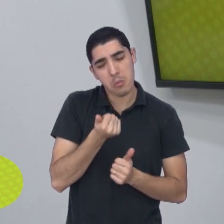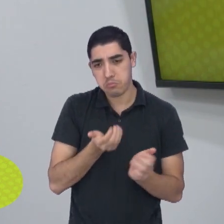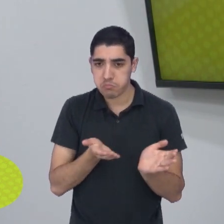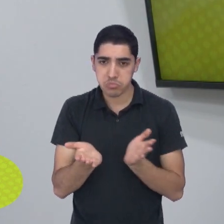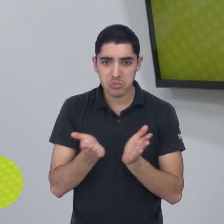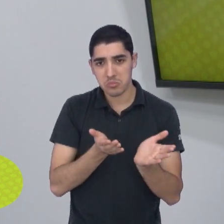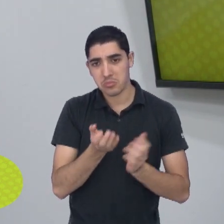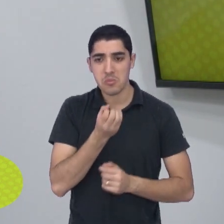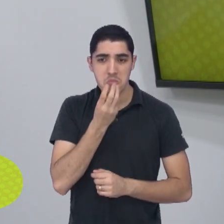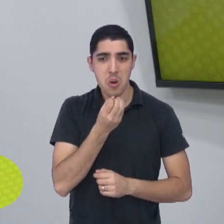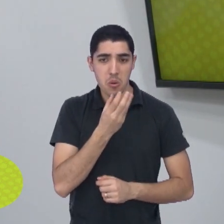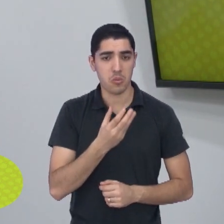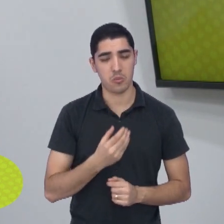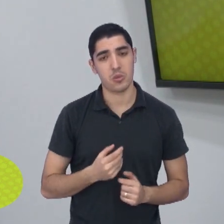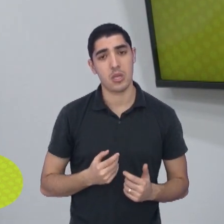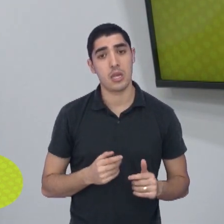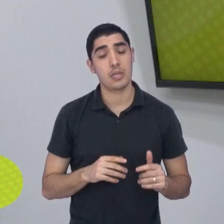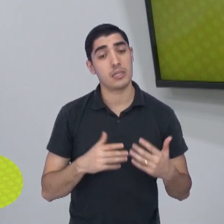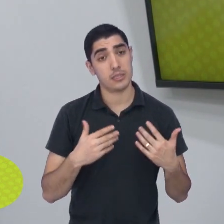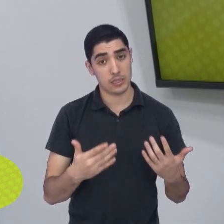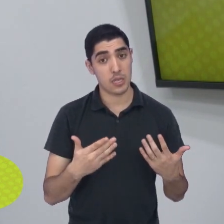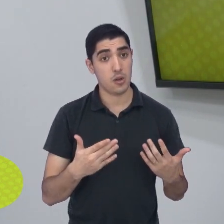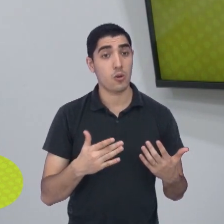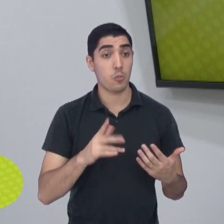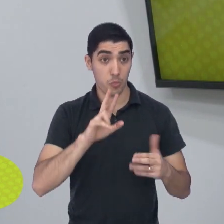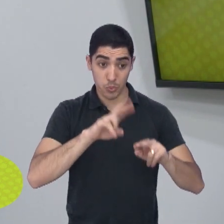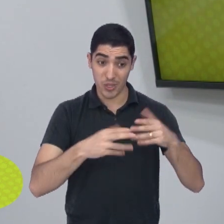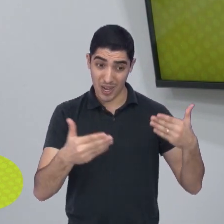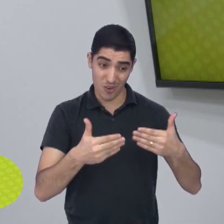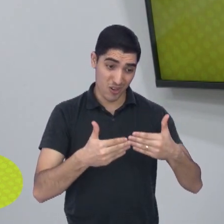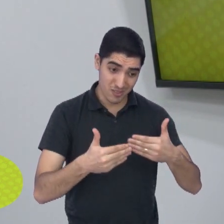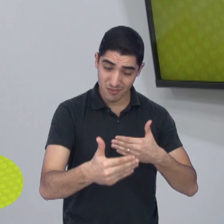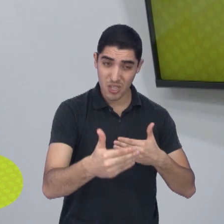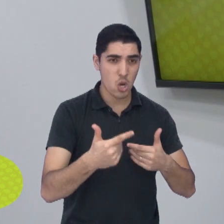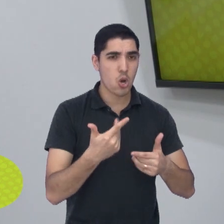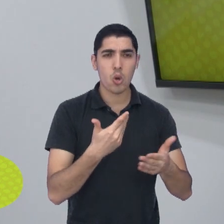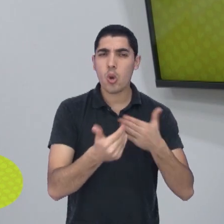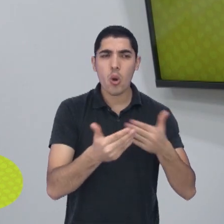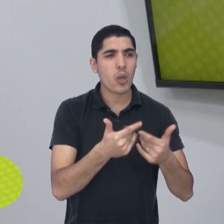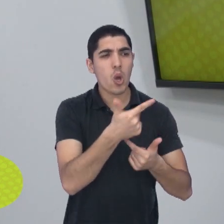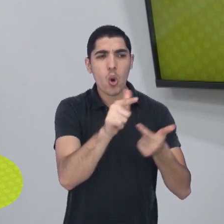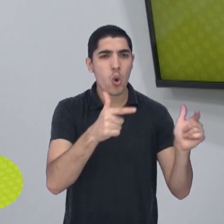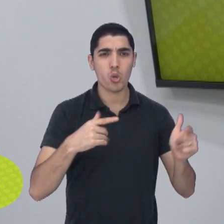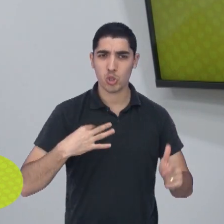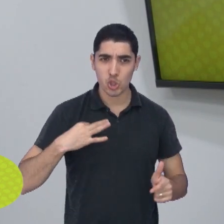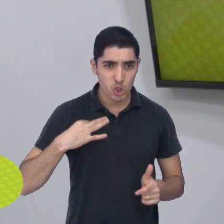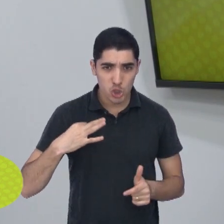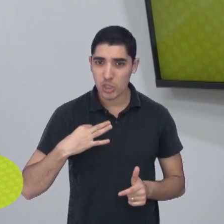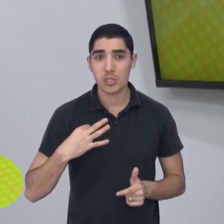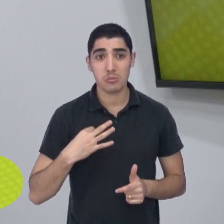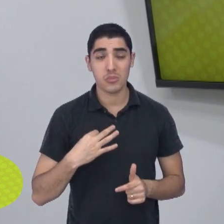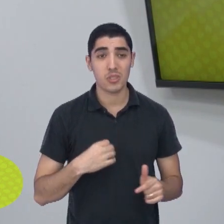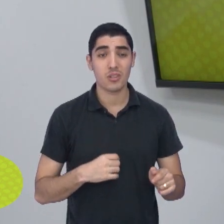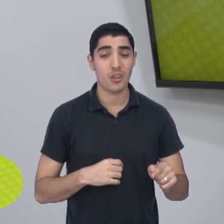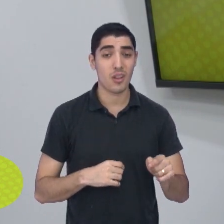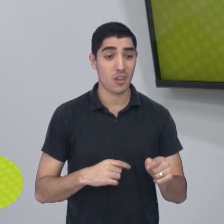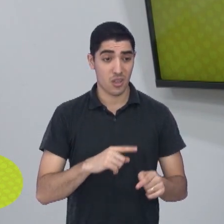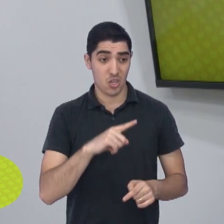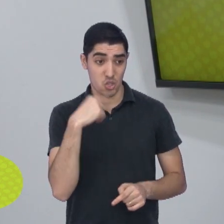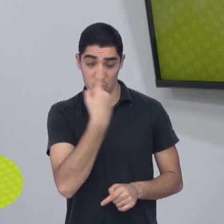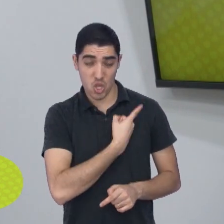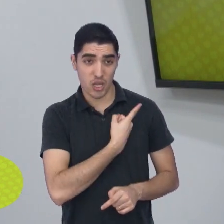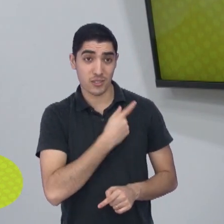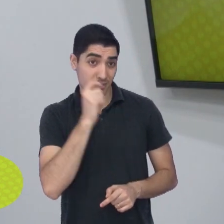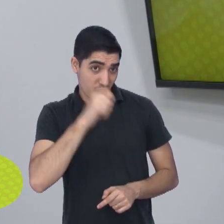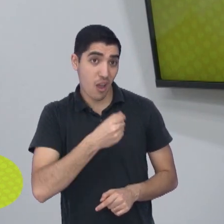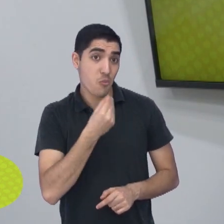por esse último jogo. E aí, diante disso, eu acho que a gente enfrenta qualquer time dessa chave com possibilidades de êxito, independente das